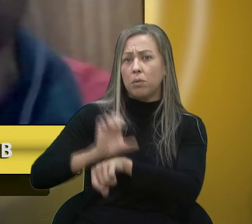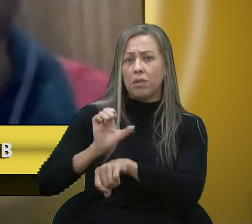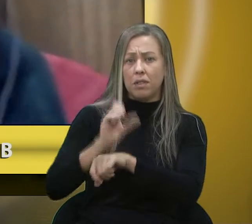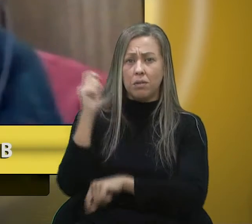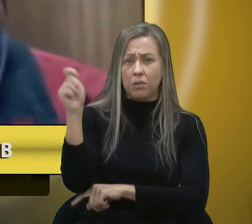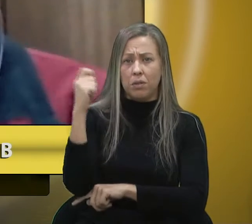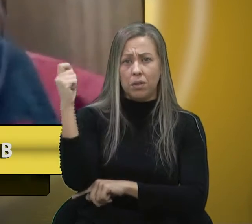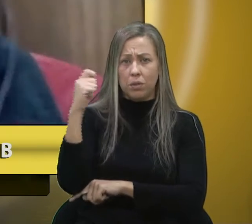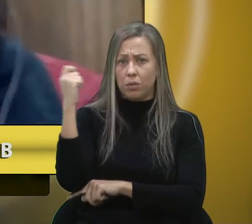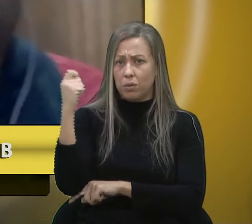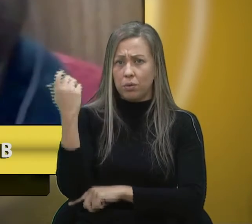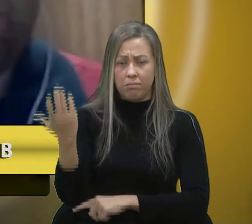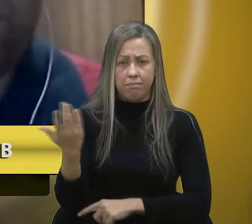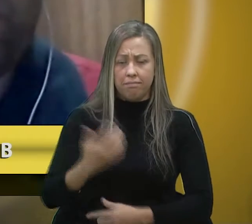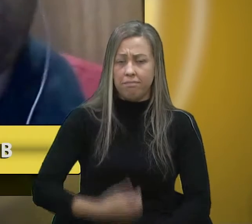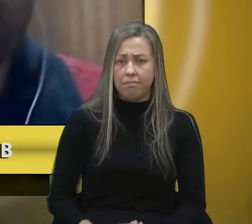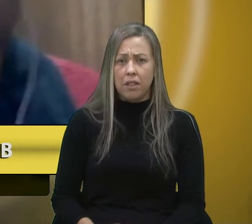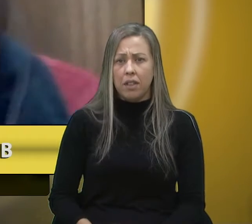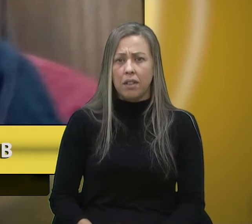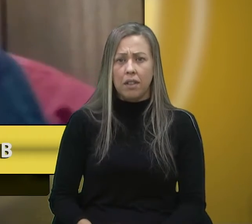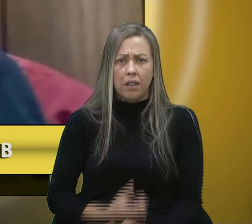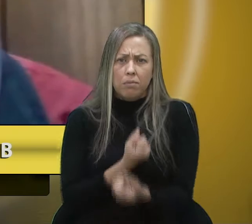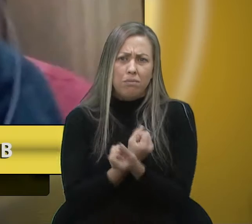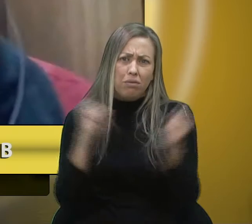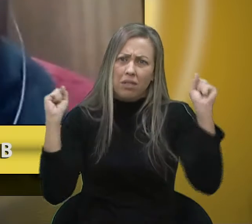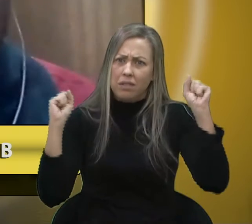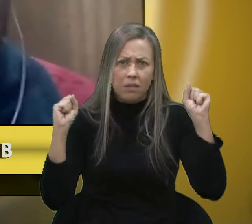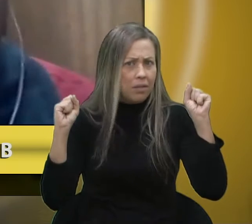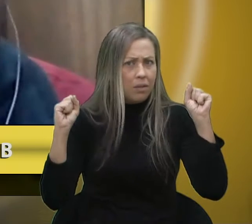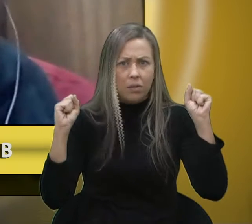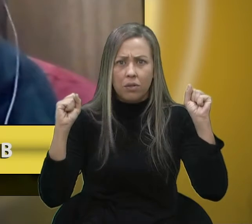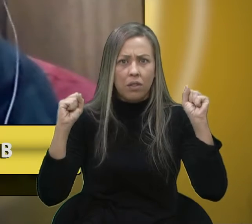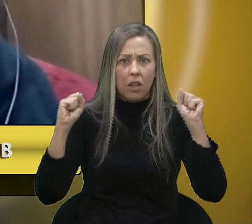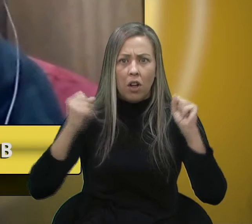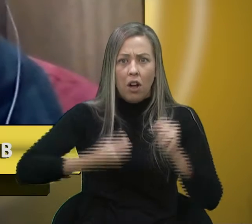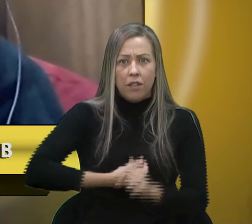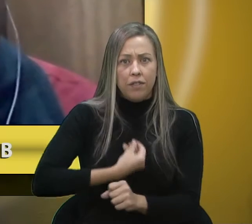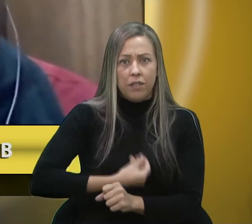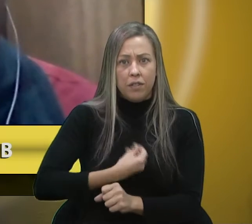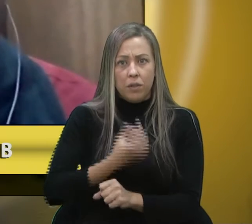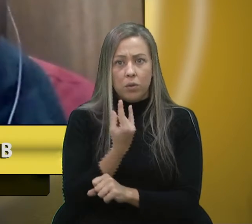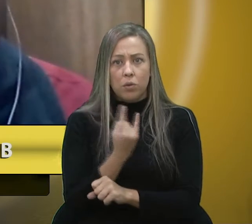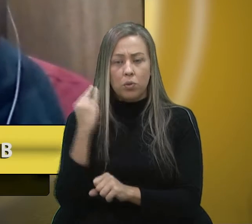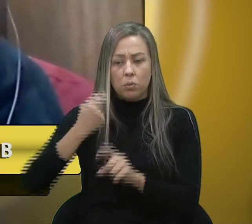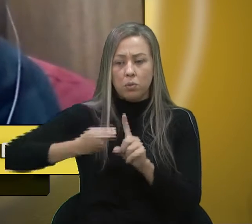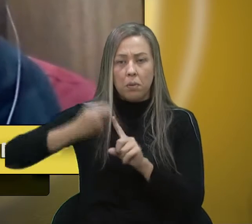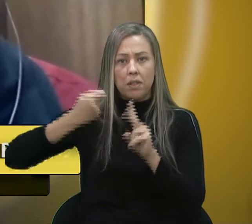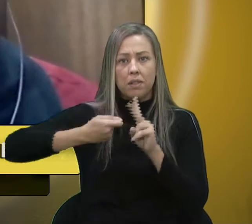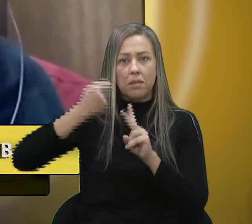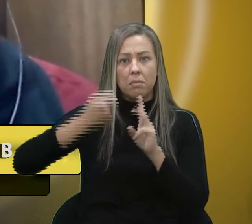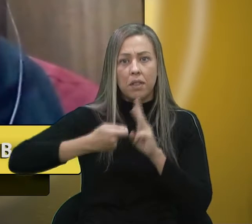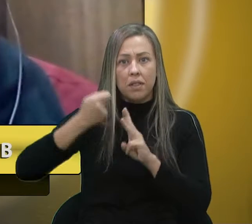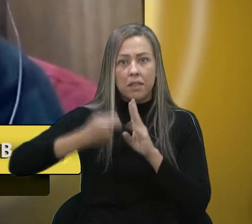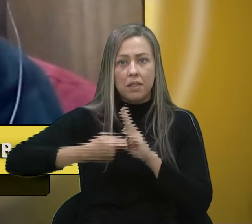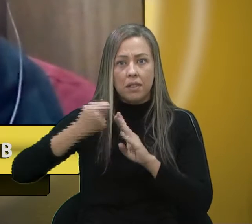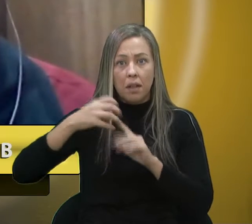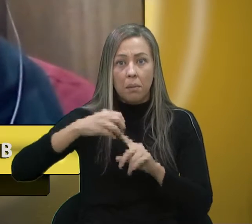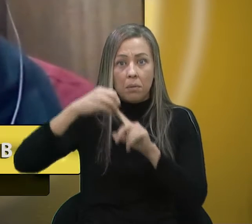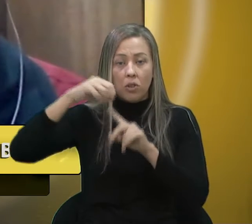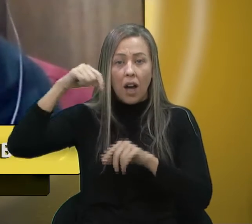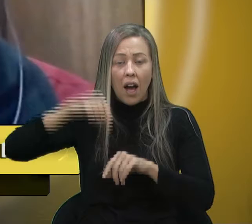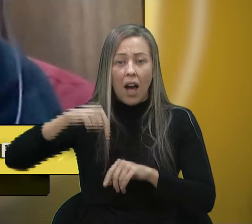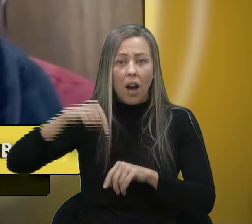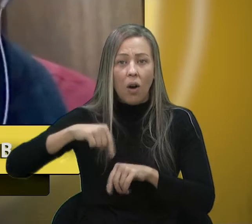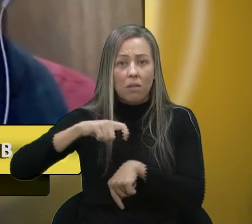Sul. É um absurdo aquilo que nós temos passado nos últimos meses, e principalmente agora nesse período